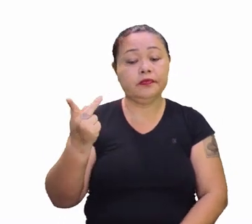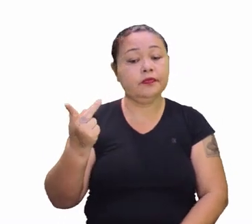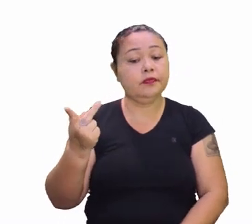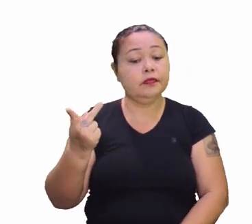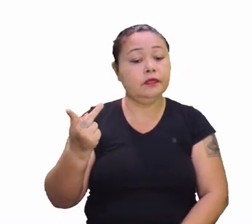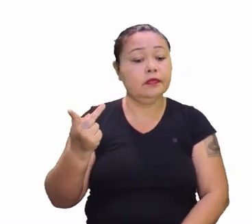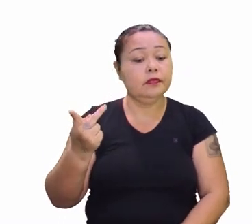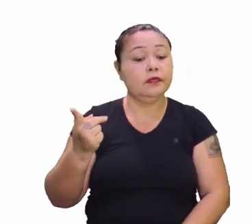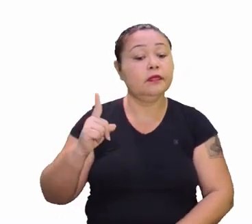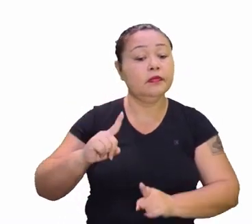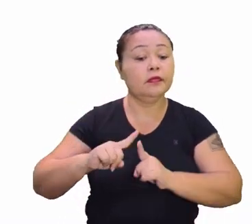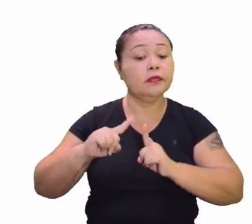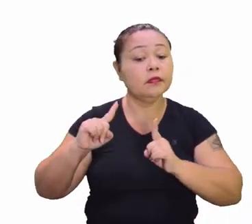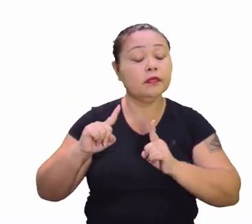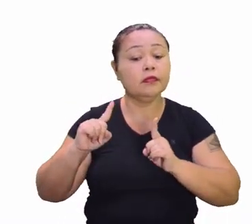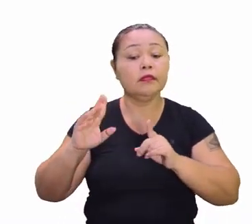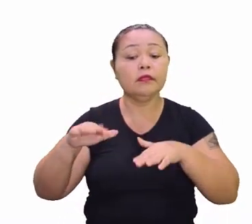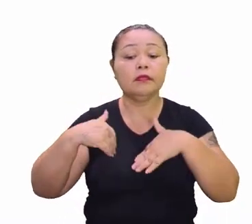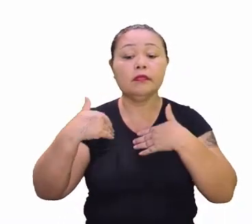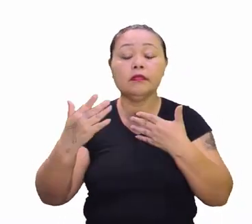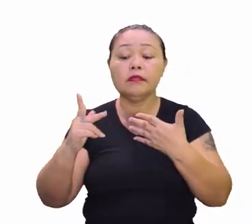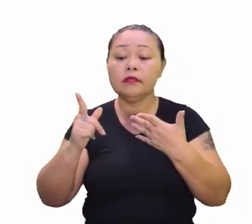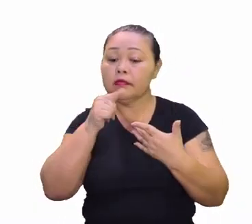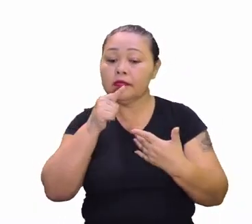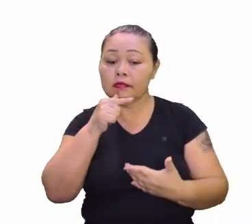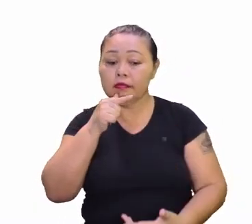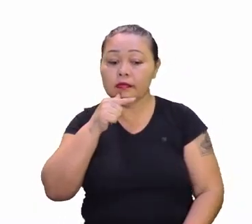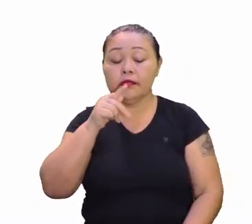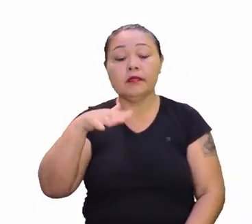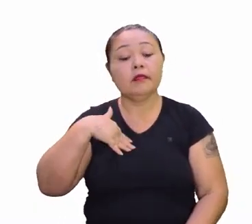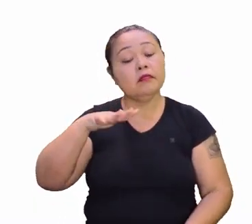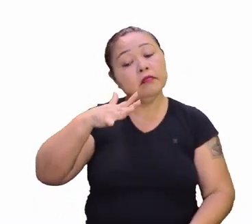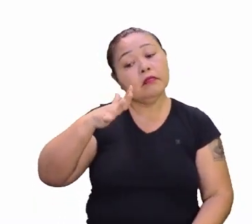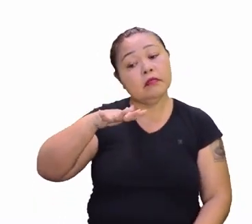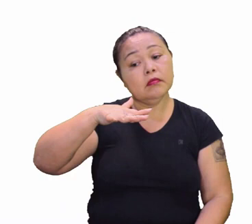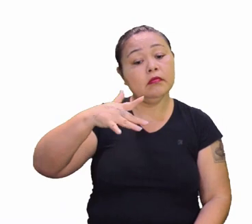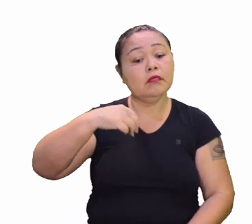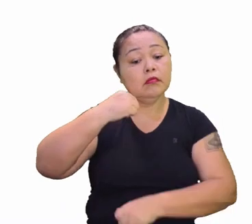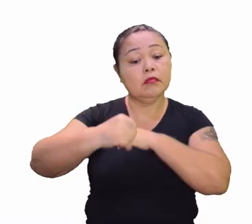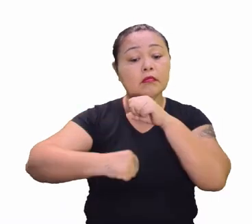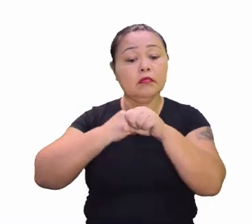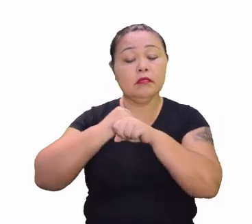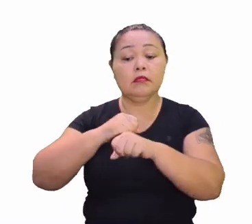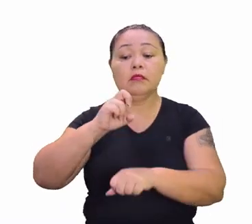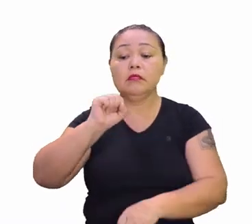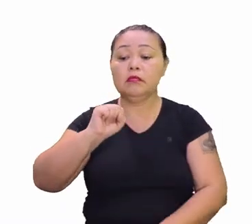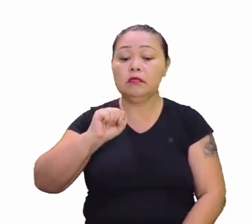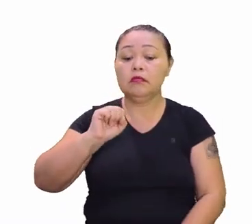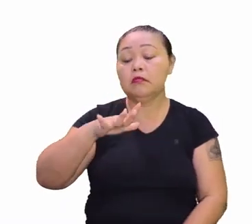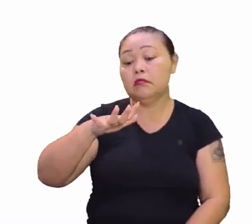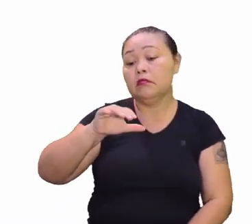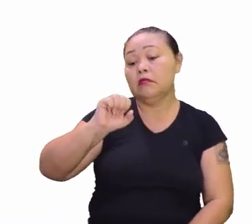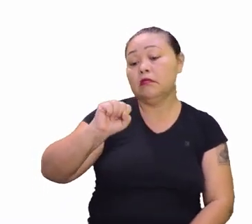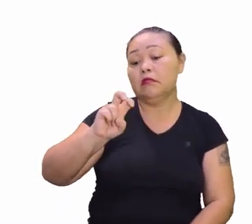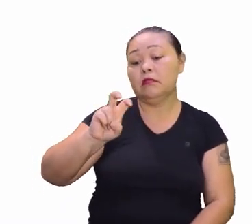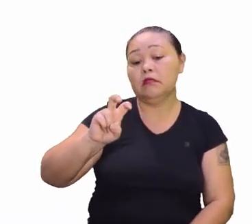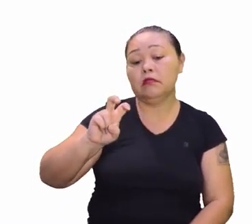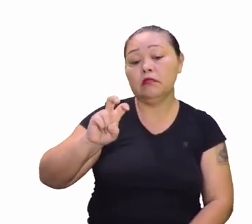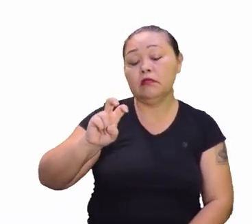megawatts. Mas, em função do regime hídrico, a média anual é a de